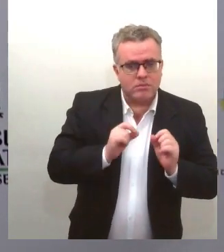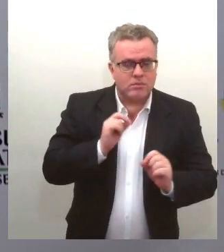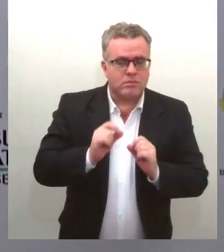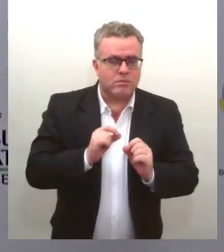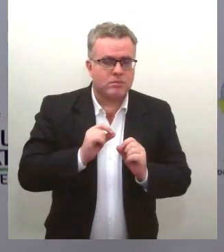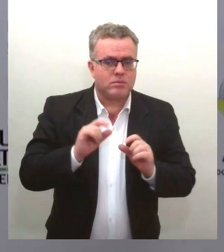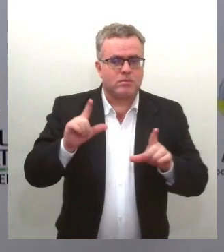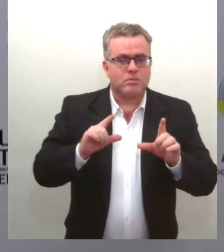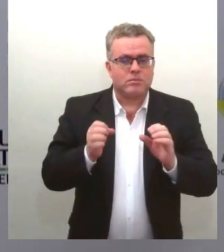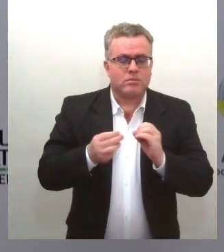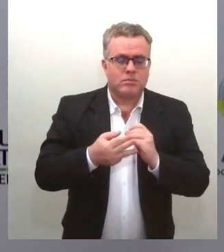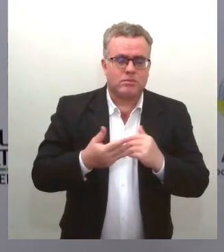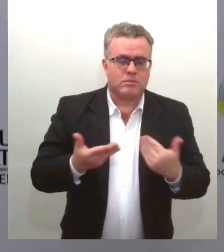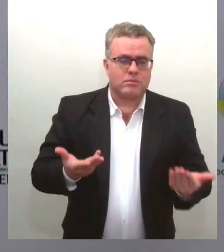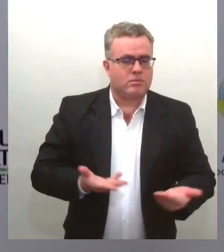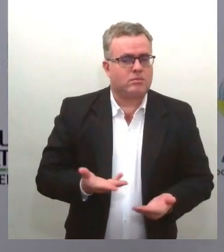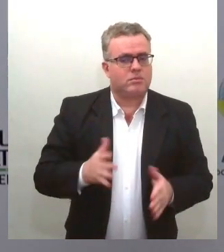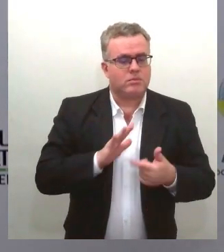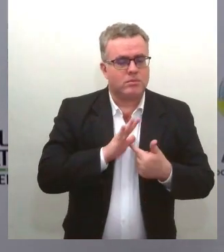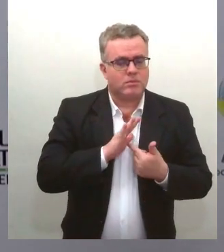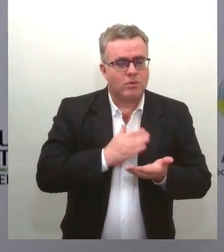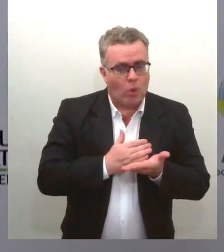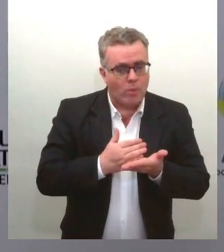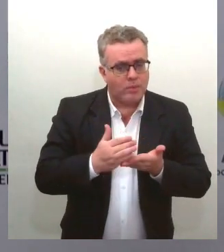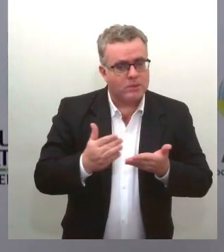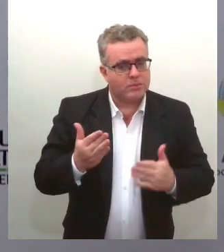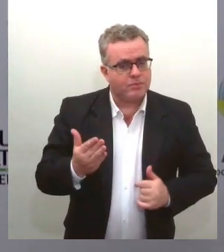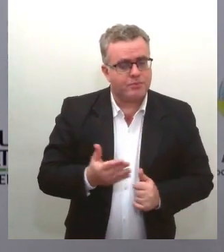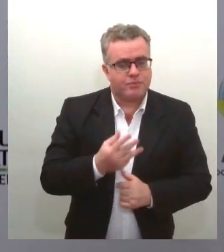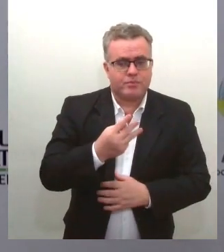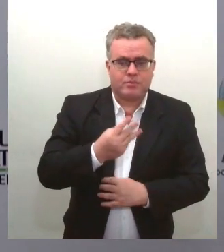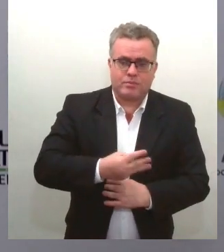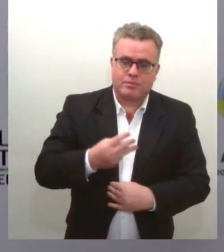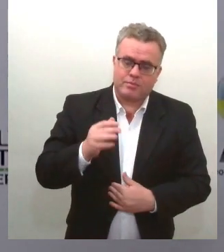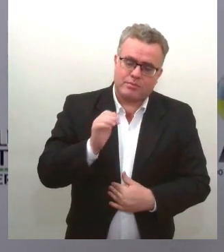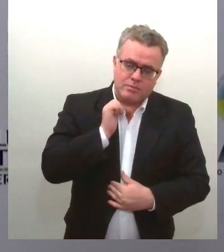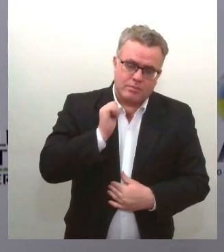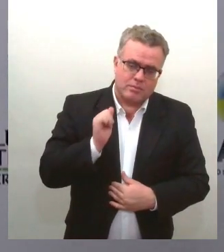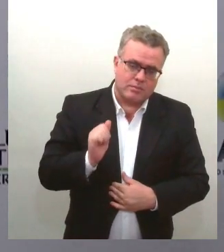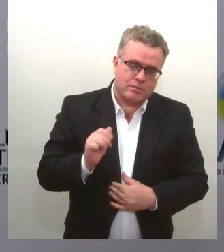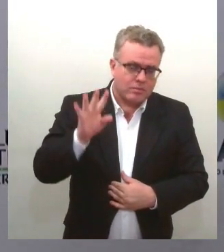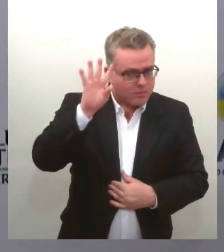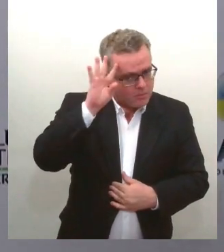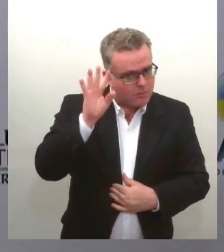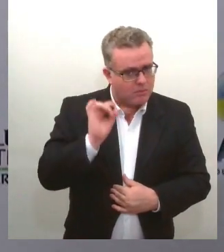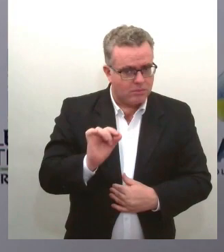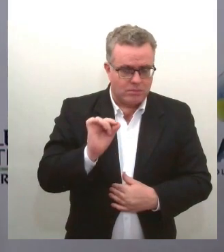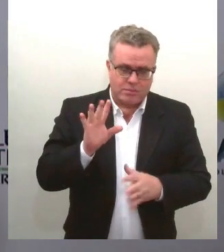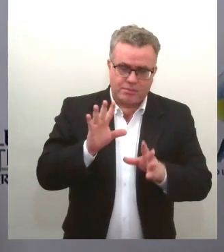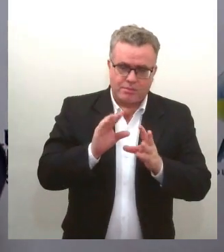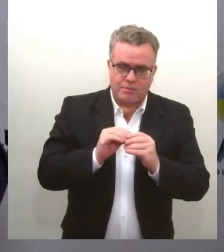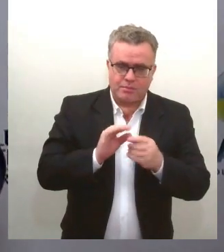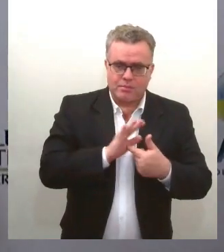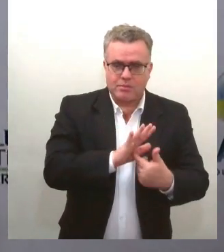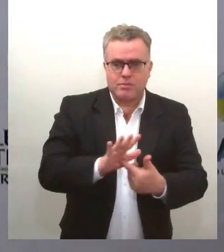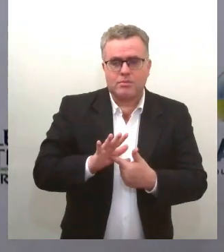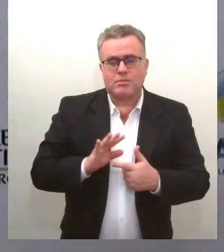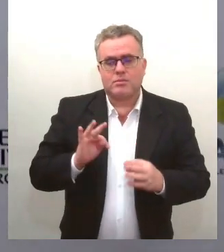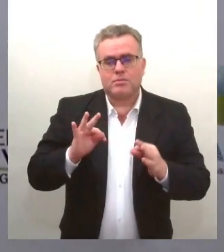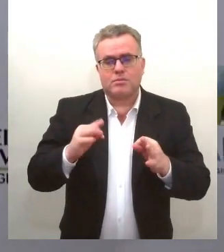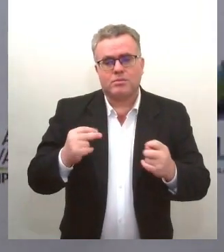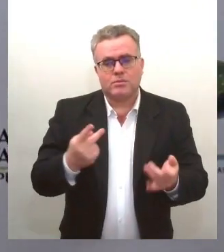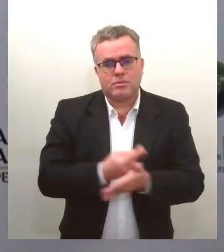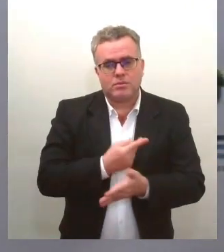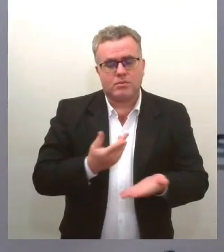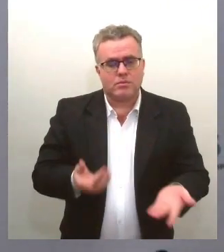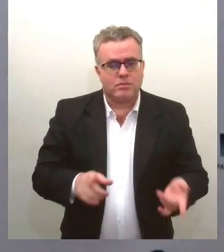nesse 3 de abril, quarta-feira, trazendo um resumo de tudo o que acontece na sessão plenária. E a gente já convida